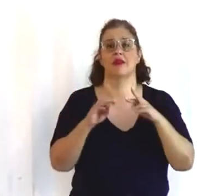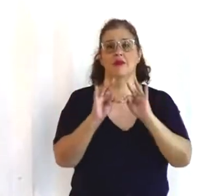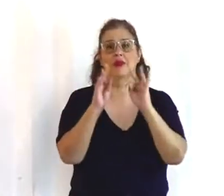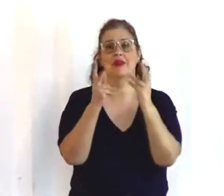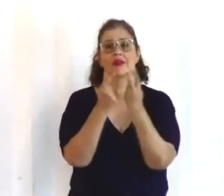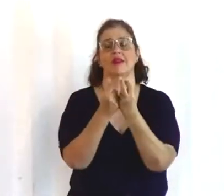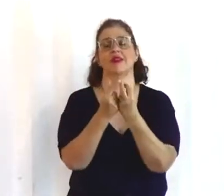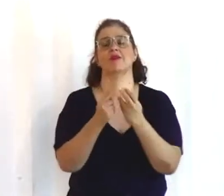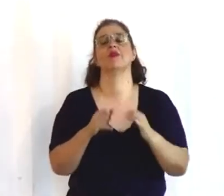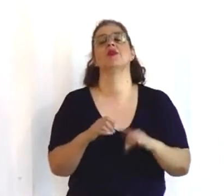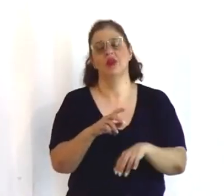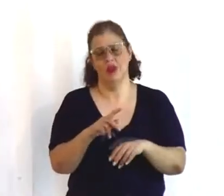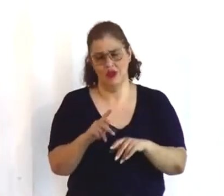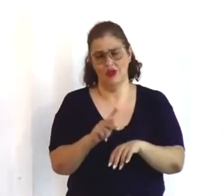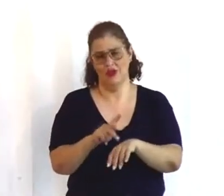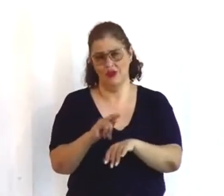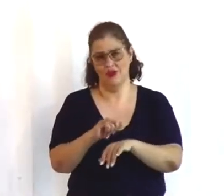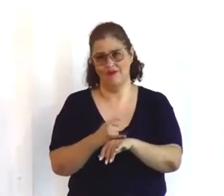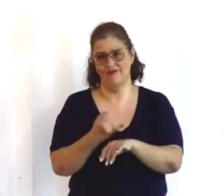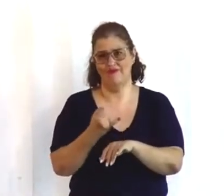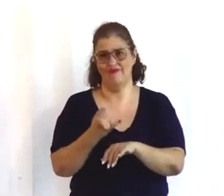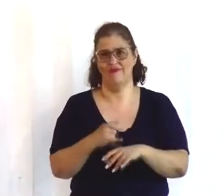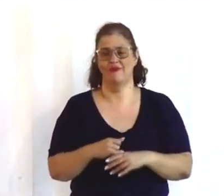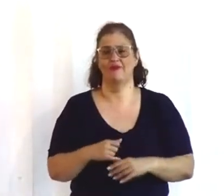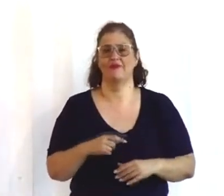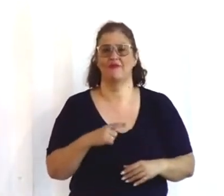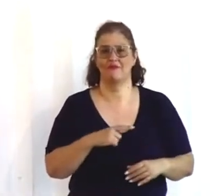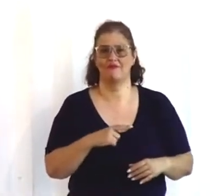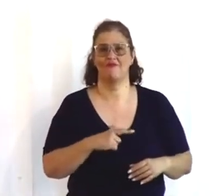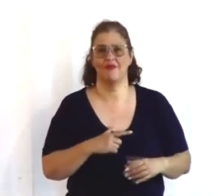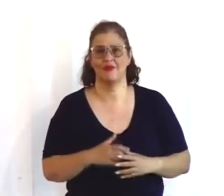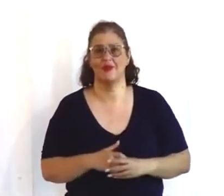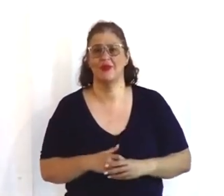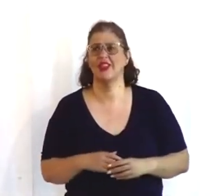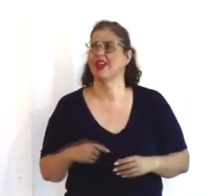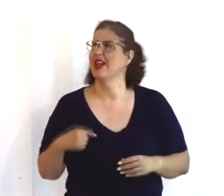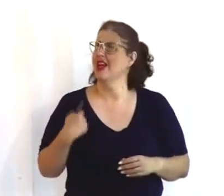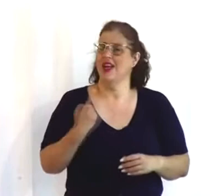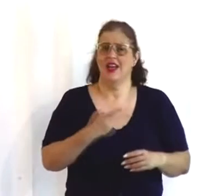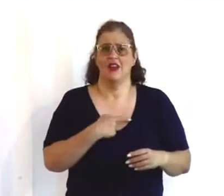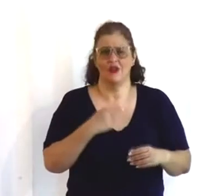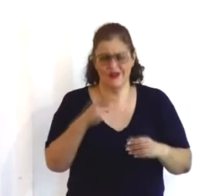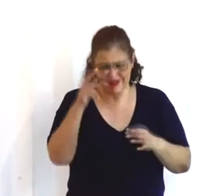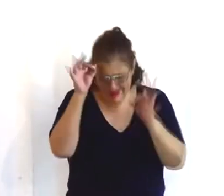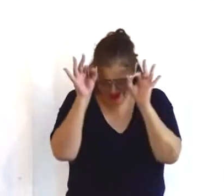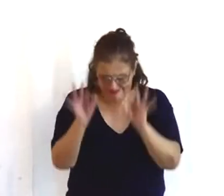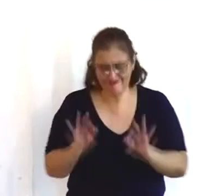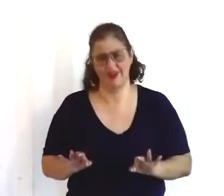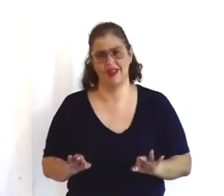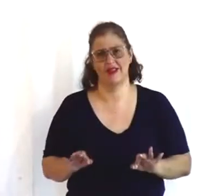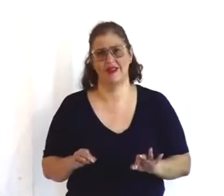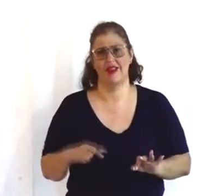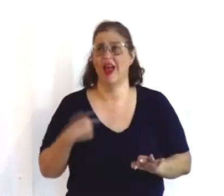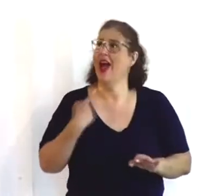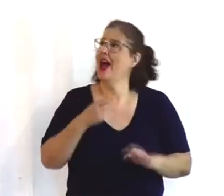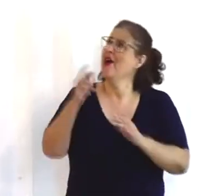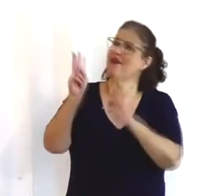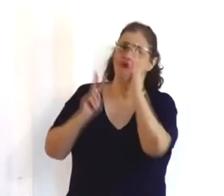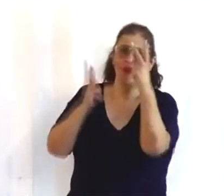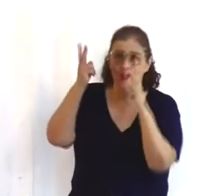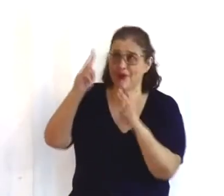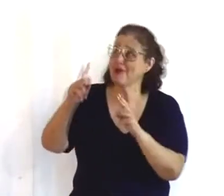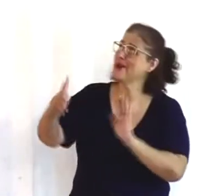venceu. Nós temos plena certeza disso. A nossa vitória está nele. Nós somos mais